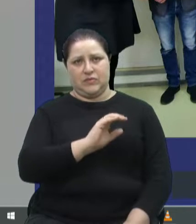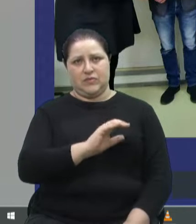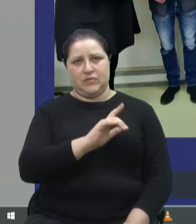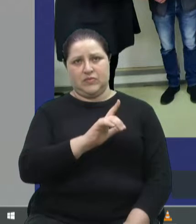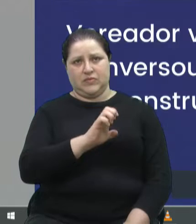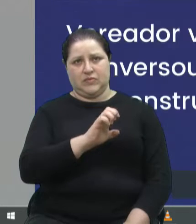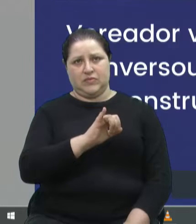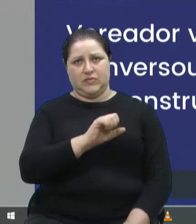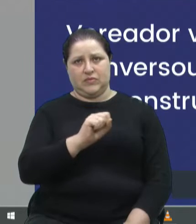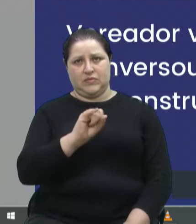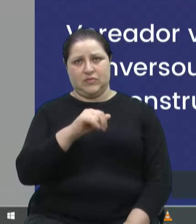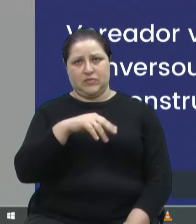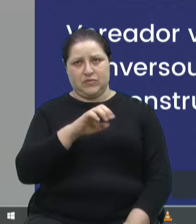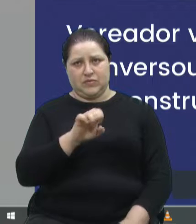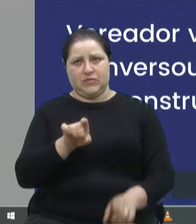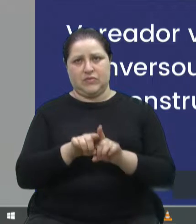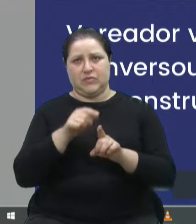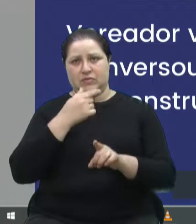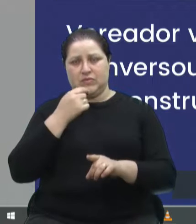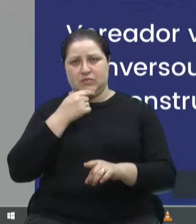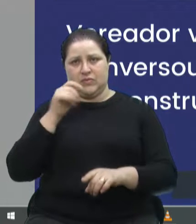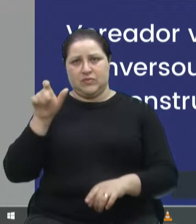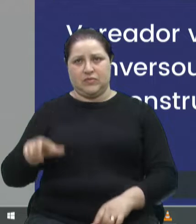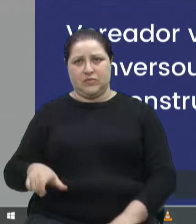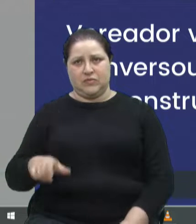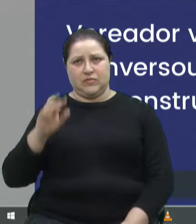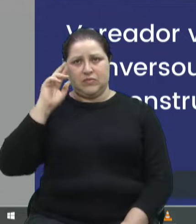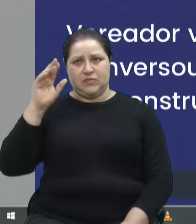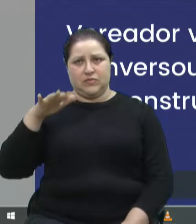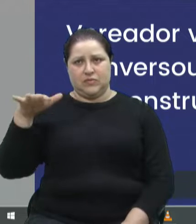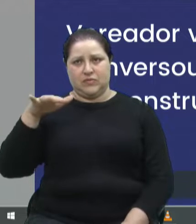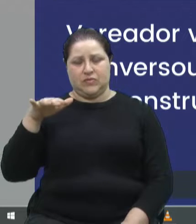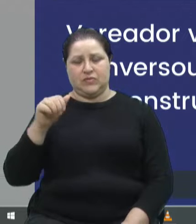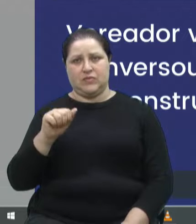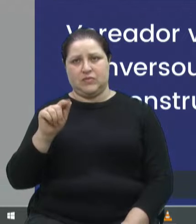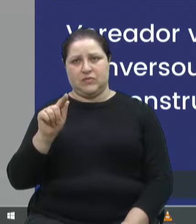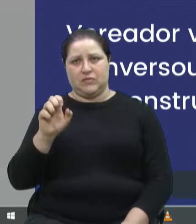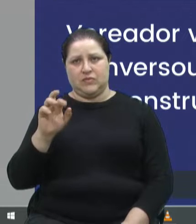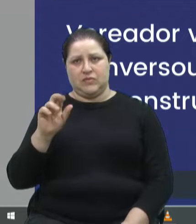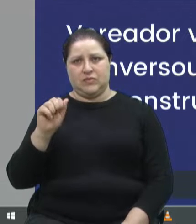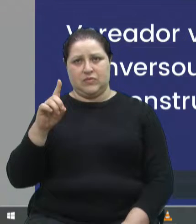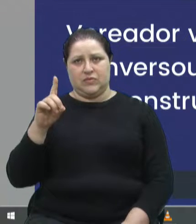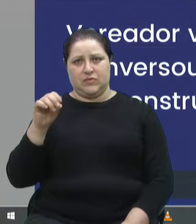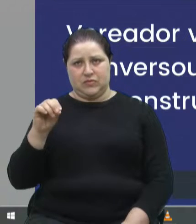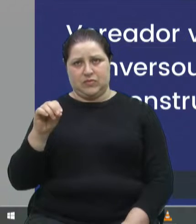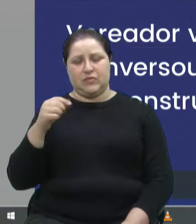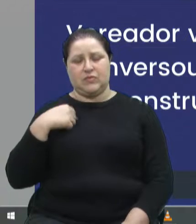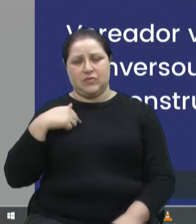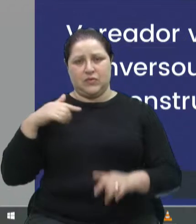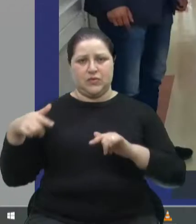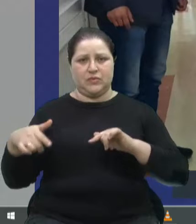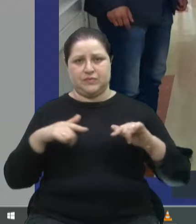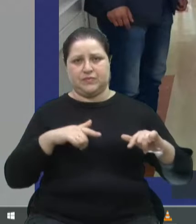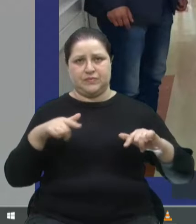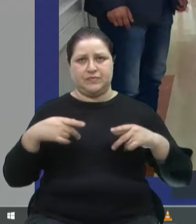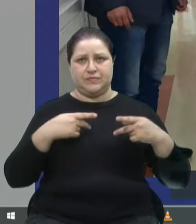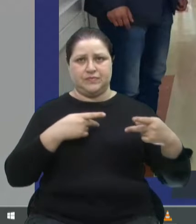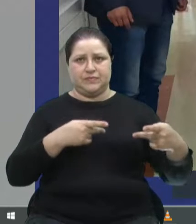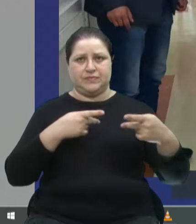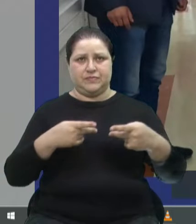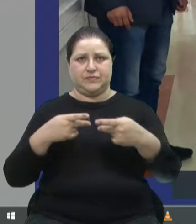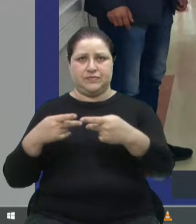comercial. Pude também visitar aí alguns espaços da unidade, as